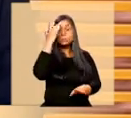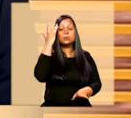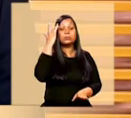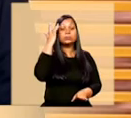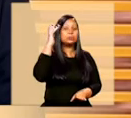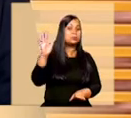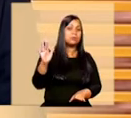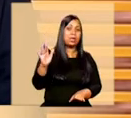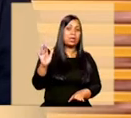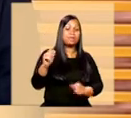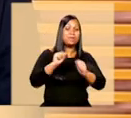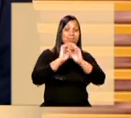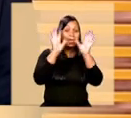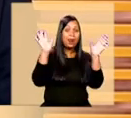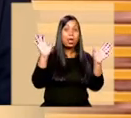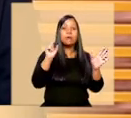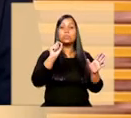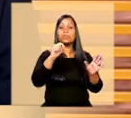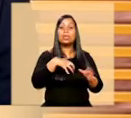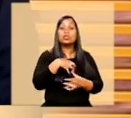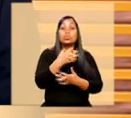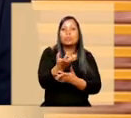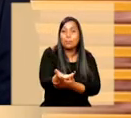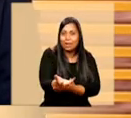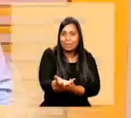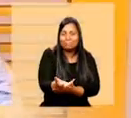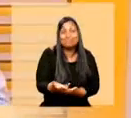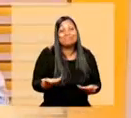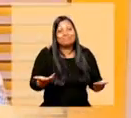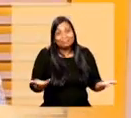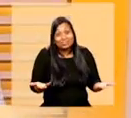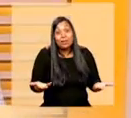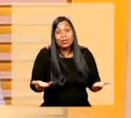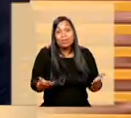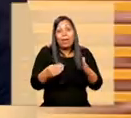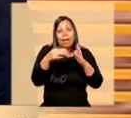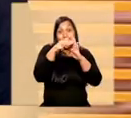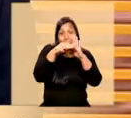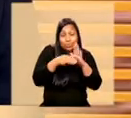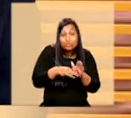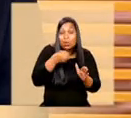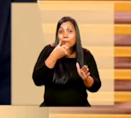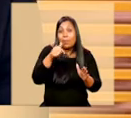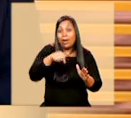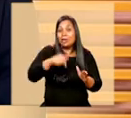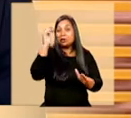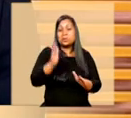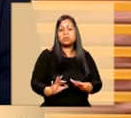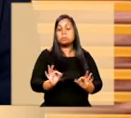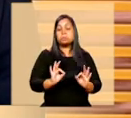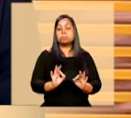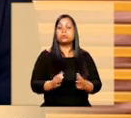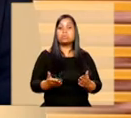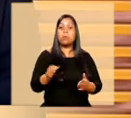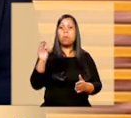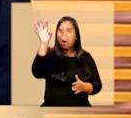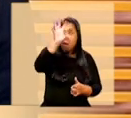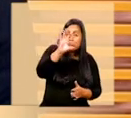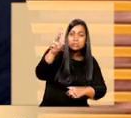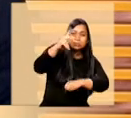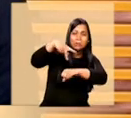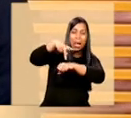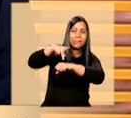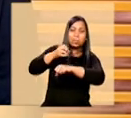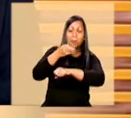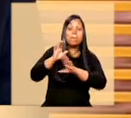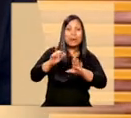não estão sabendo, não estão muito claro para eles o que é doação. Então, essa metodologia não é muito boa para nós no Brasil. Em alguns